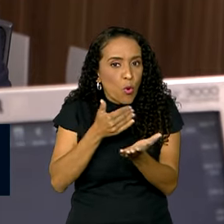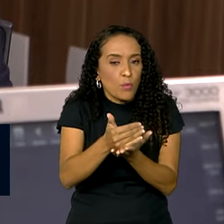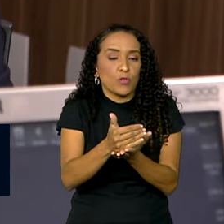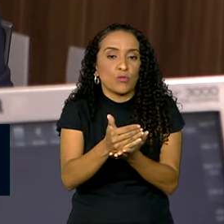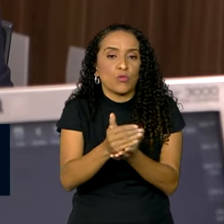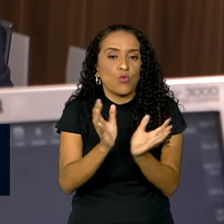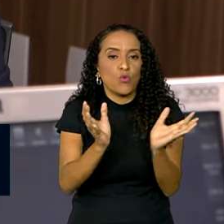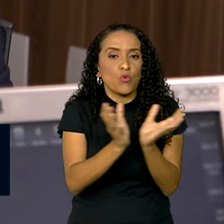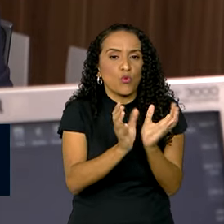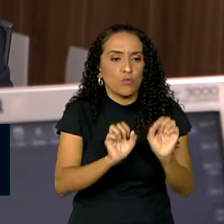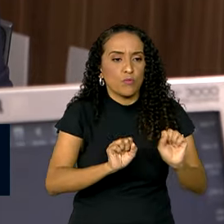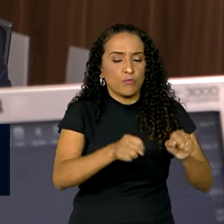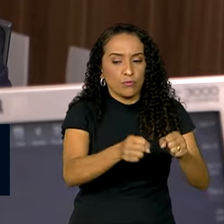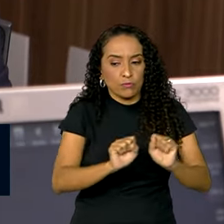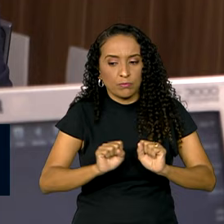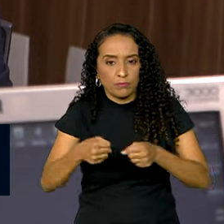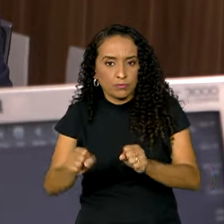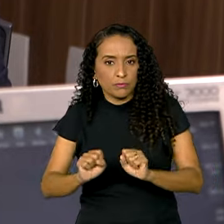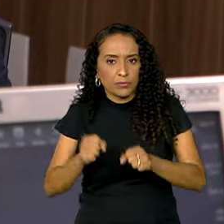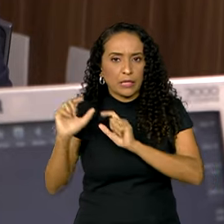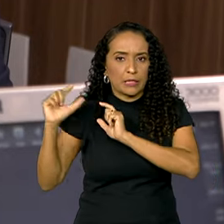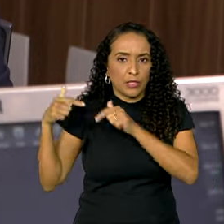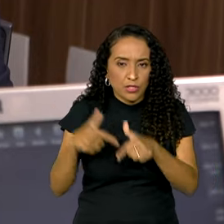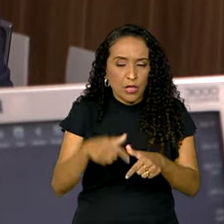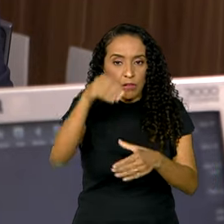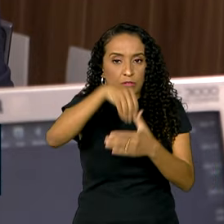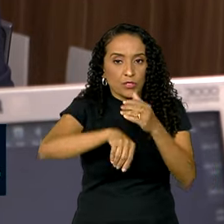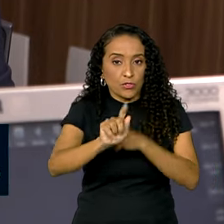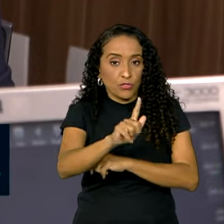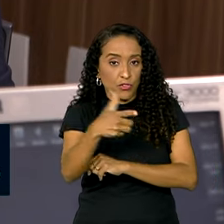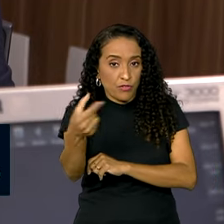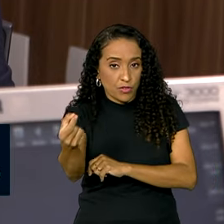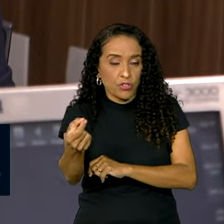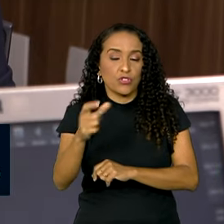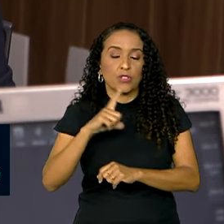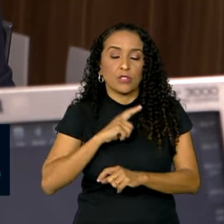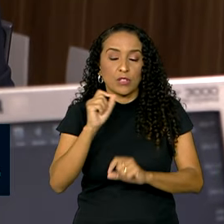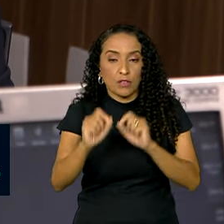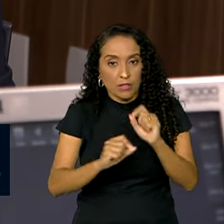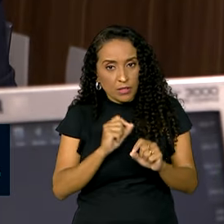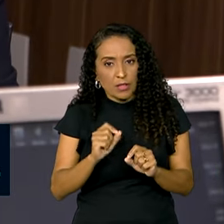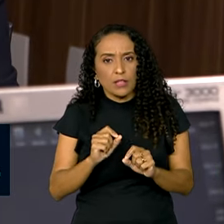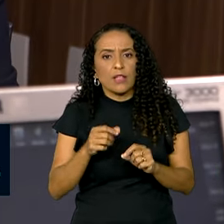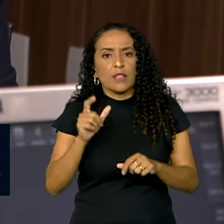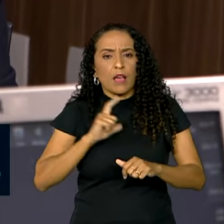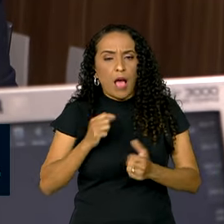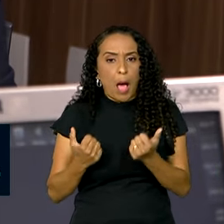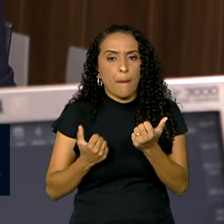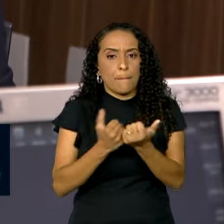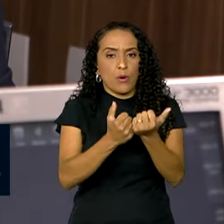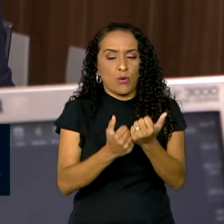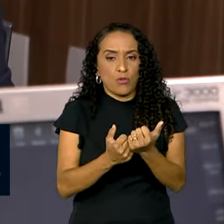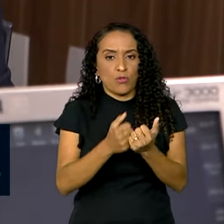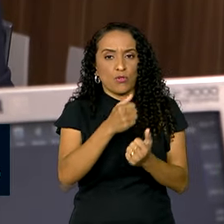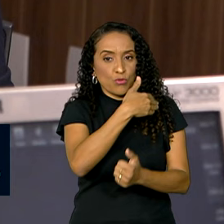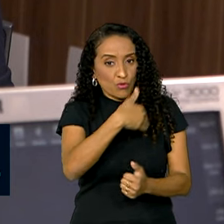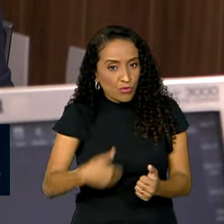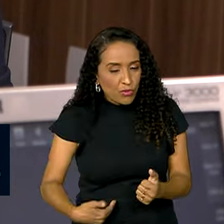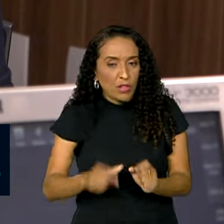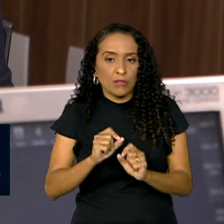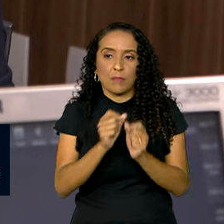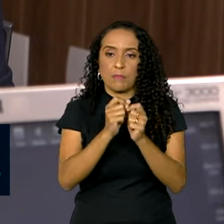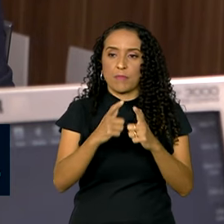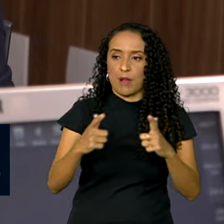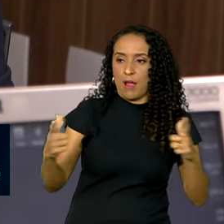grupos de engajamento tradicionais no G20 que tiveram grande apoio do governo para